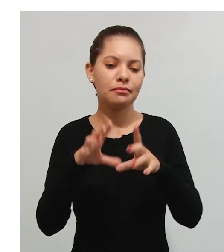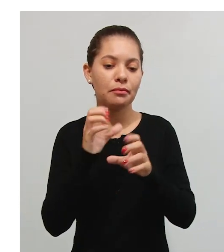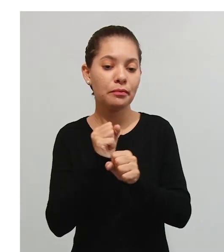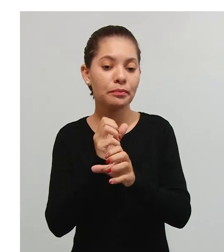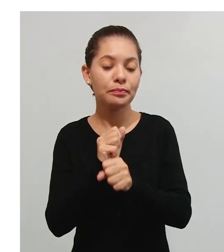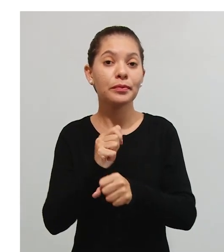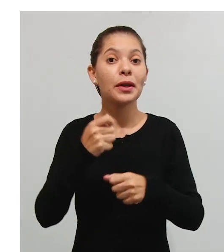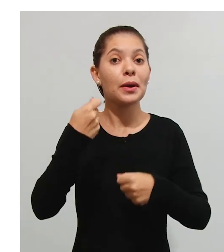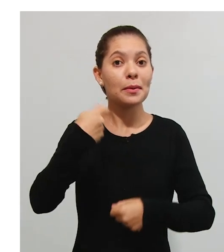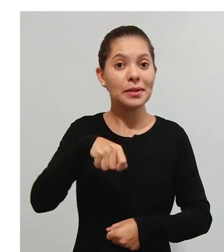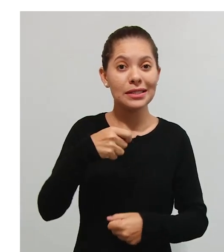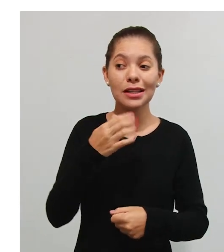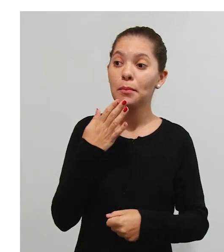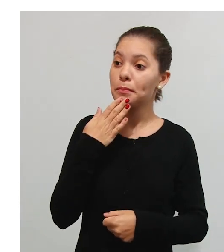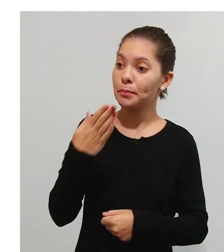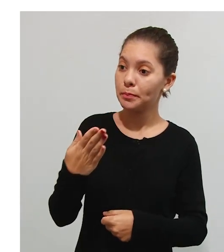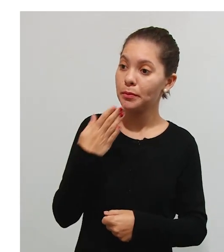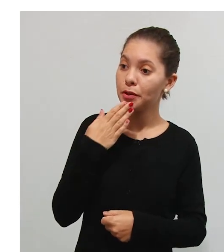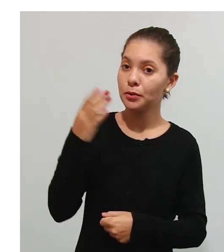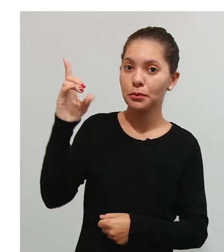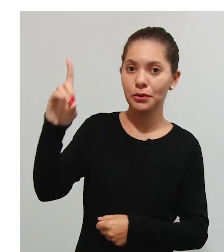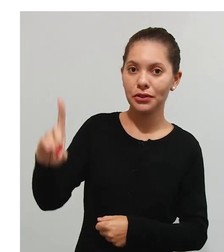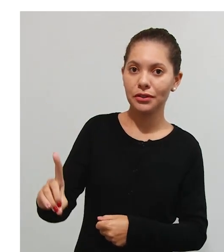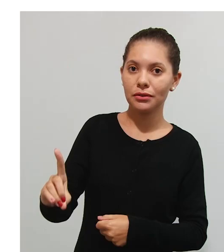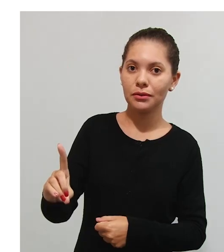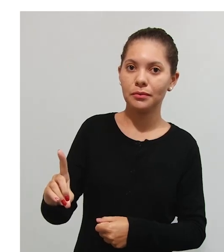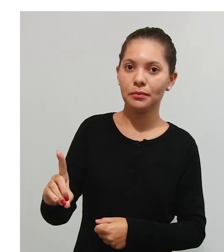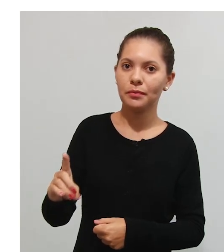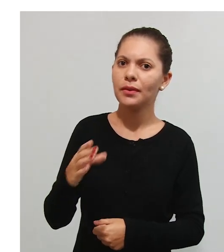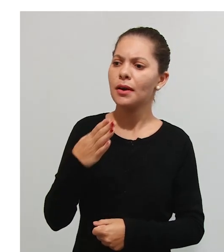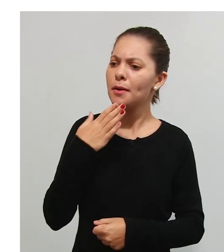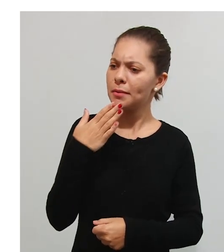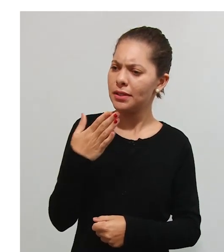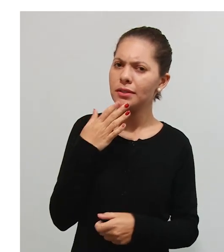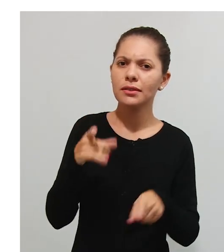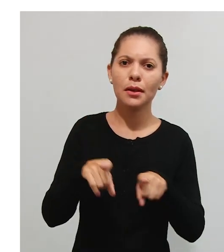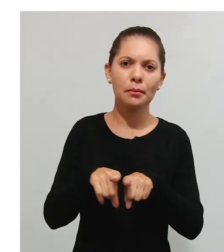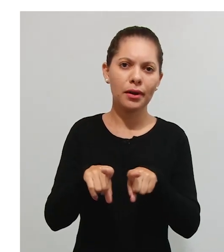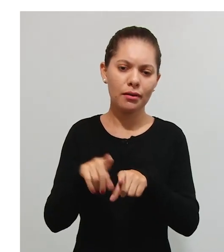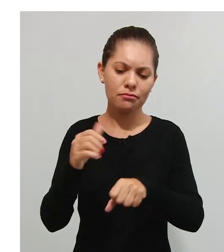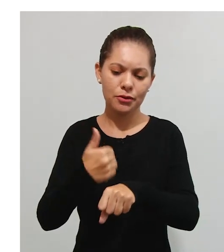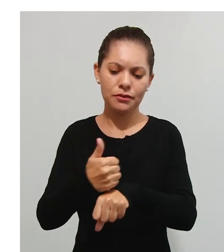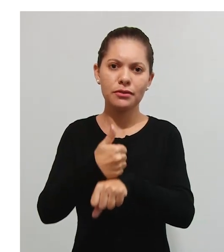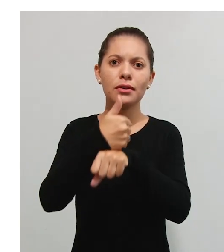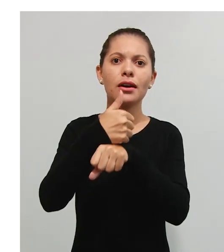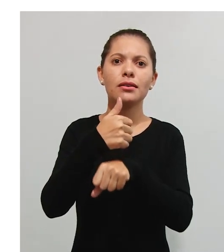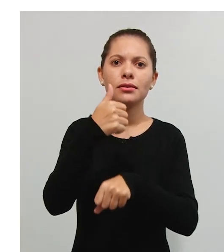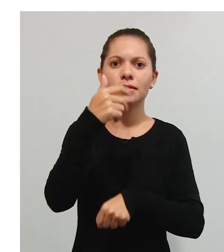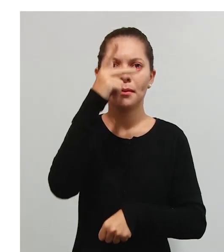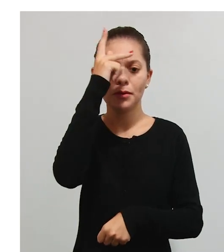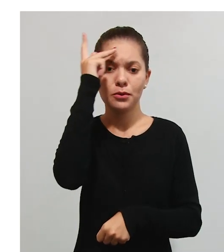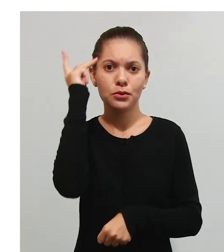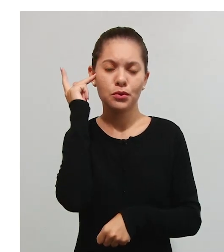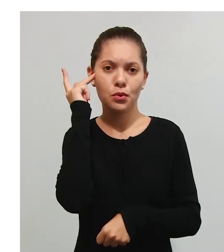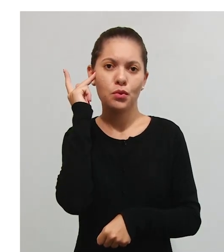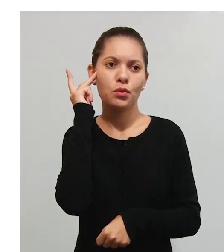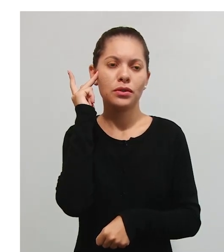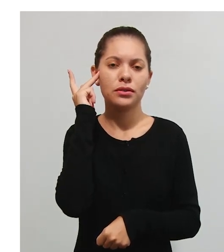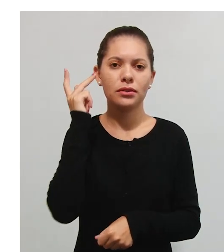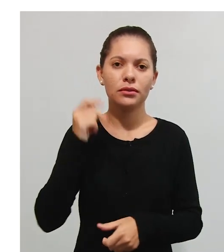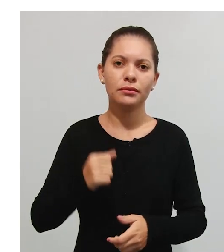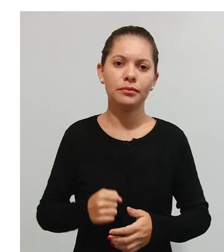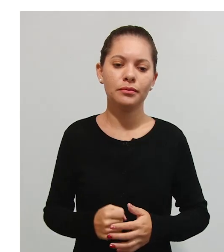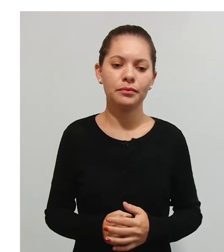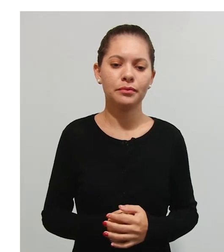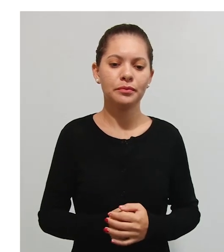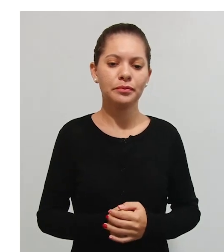empresa. Da mesma forma, se ele precisar de mais profissionais para aquele departamento, para aquele setor, ele vai sugerir, mas ele não tem esse poder de